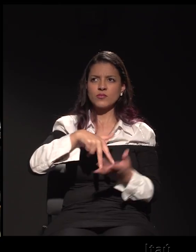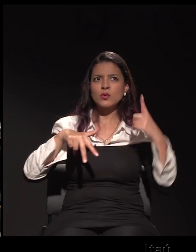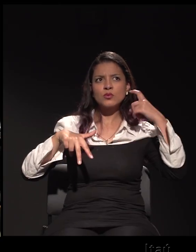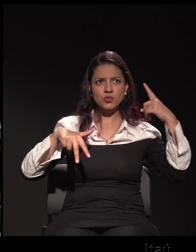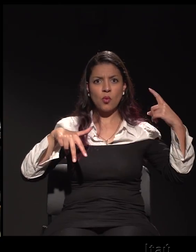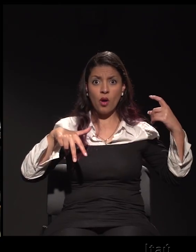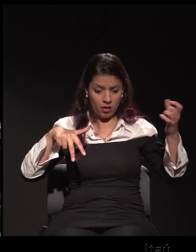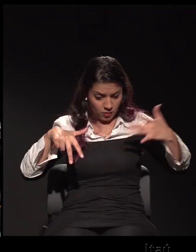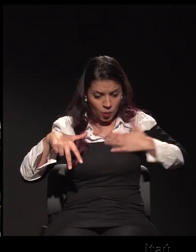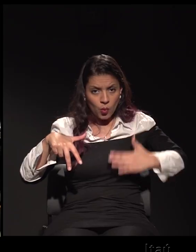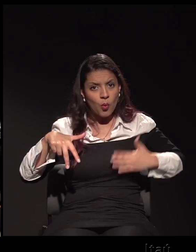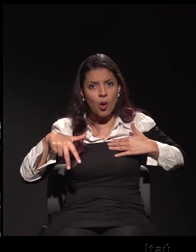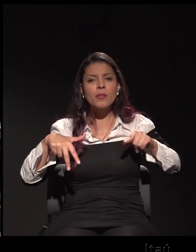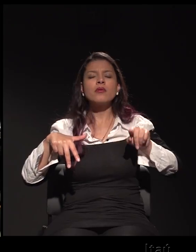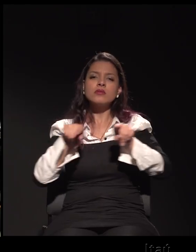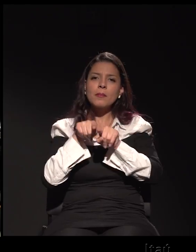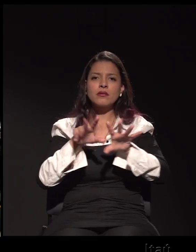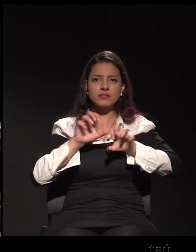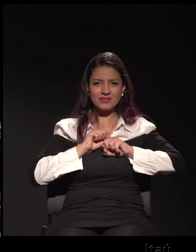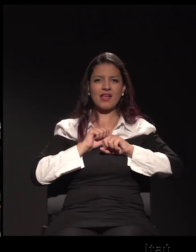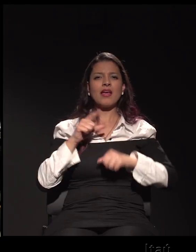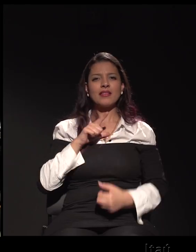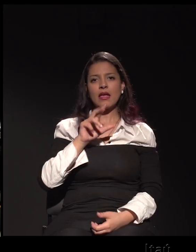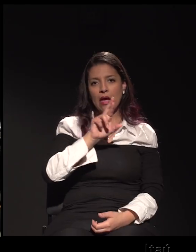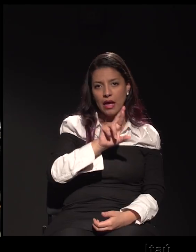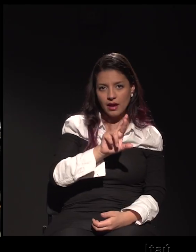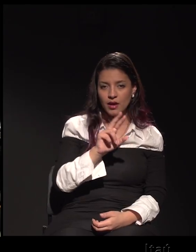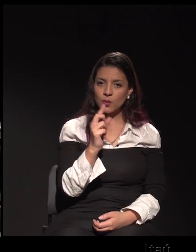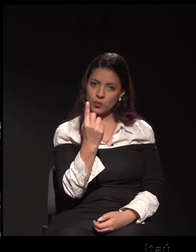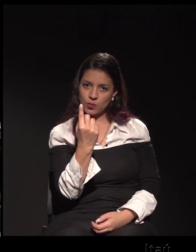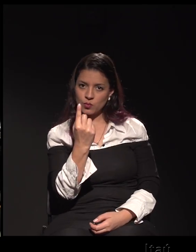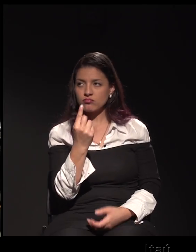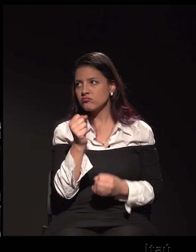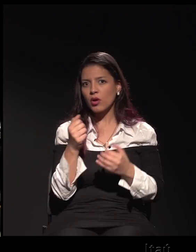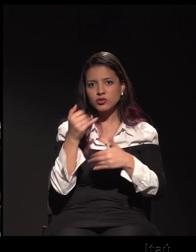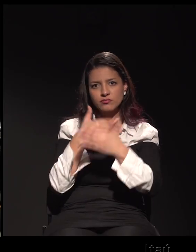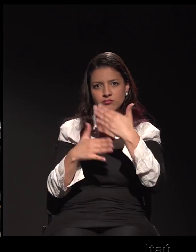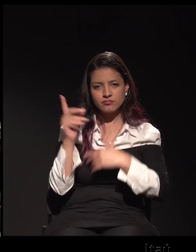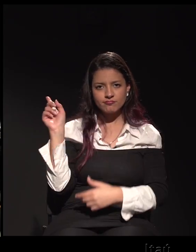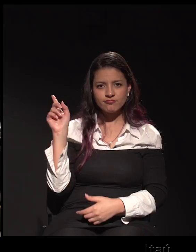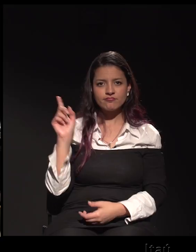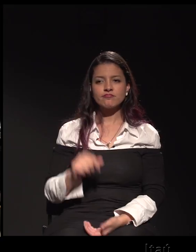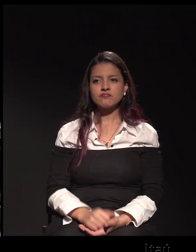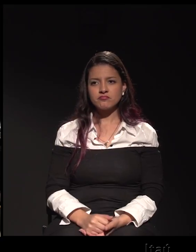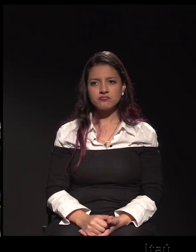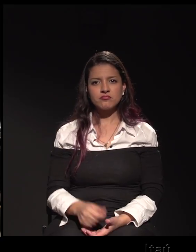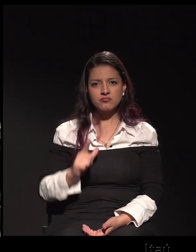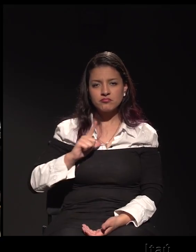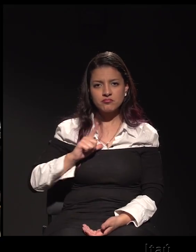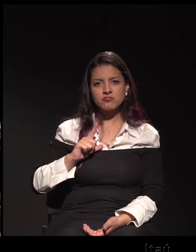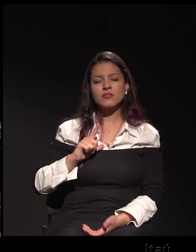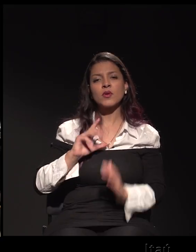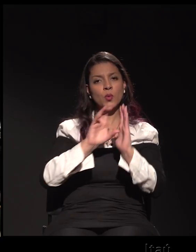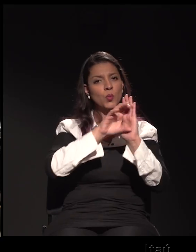é esse espaço sonoro. Eu tenho o R1, já vou entrar um pouquinho aí nessa... Podemos. Né? Porque um